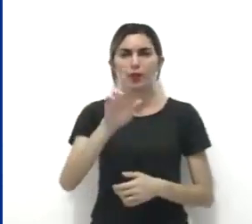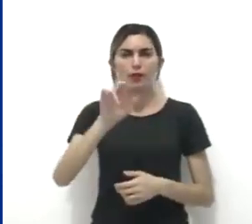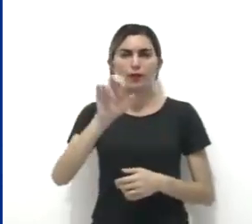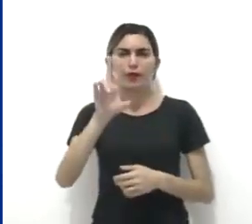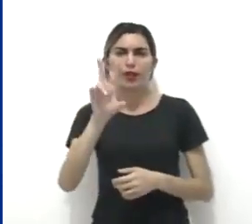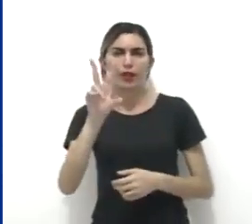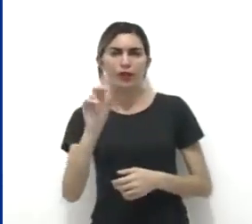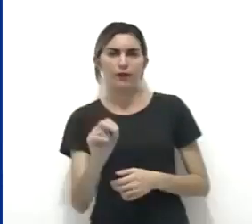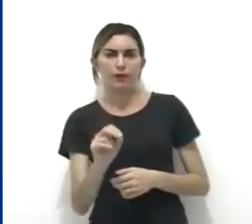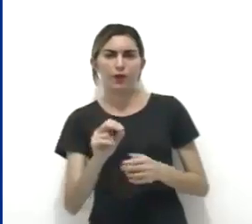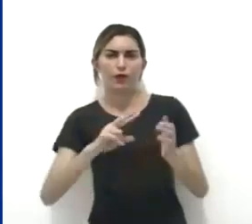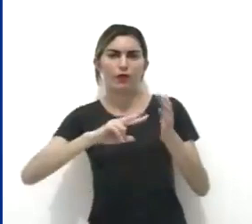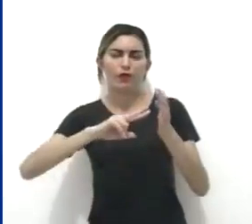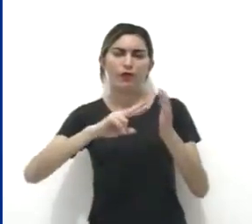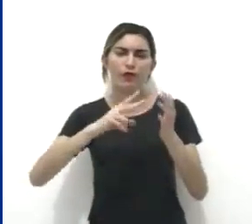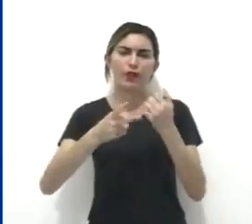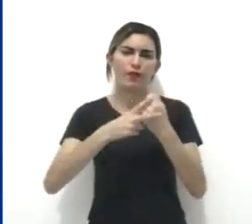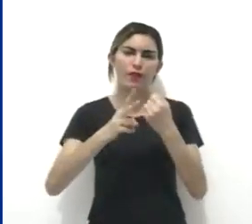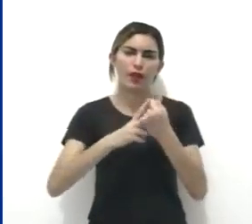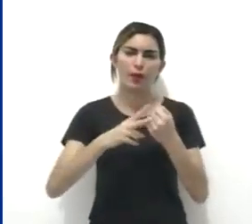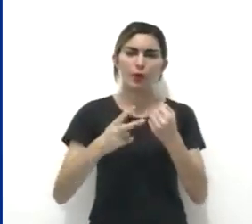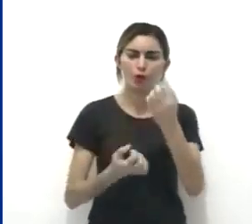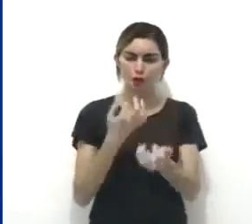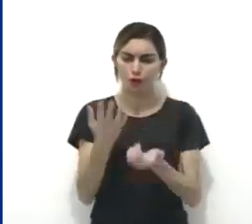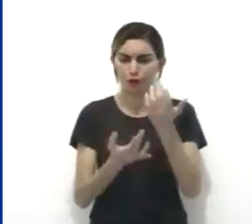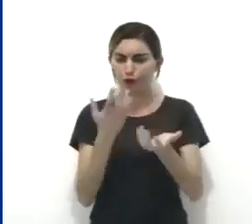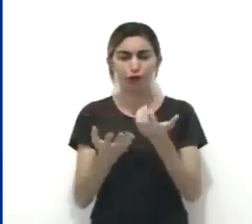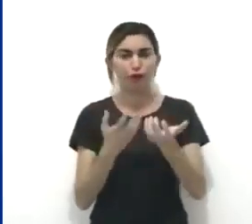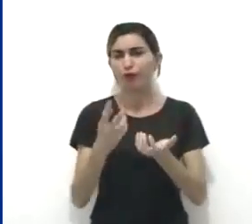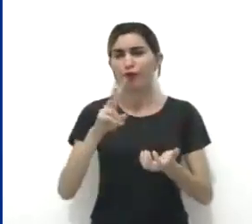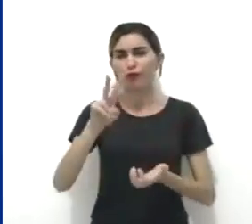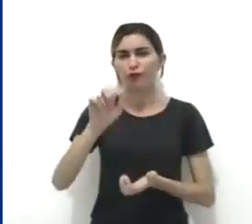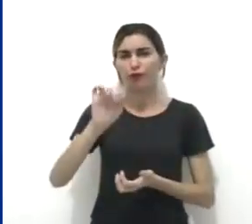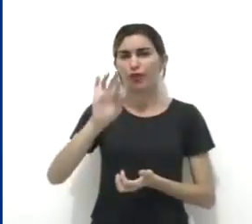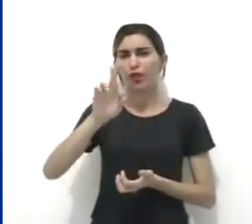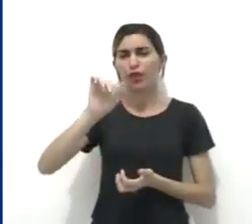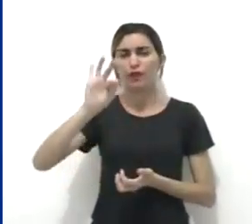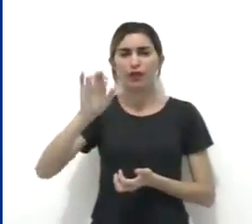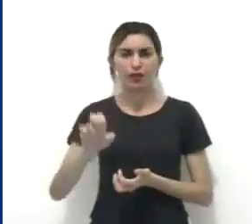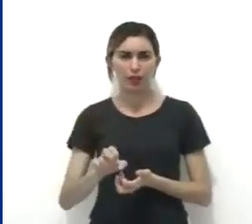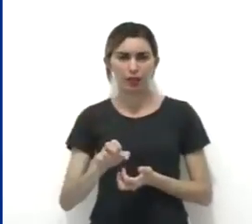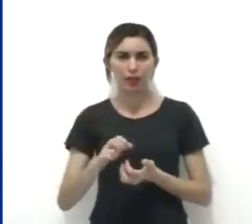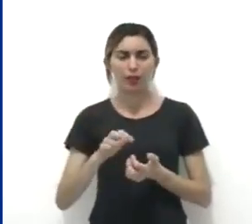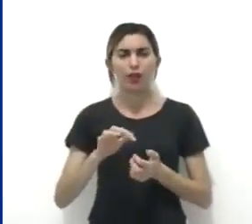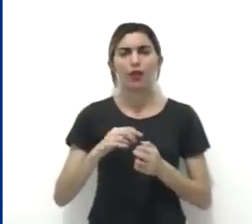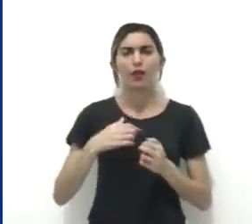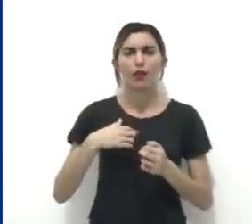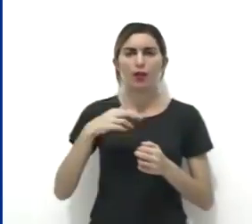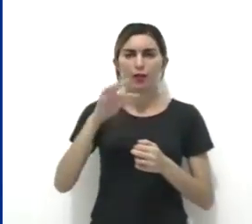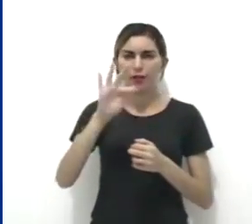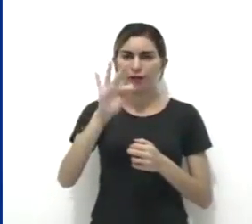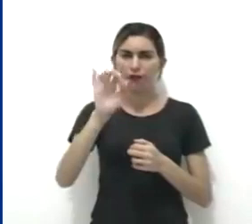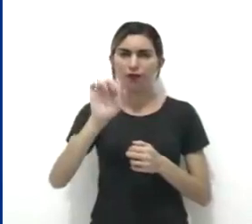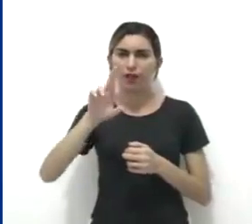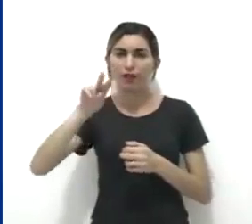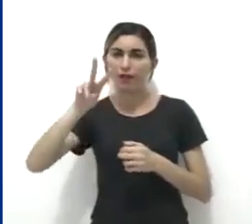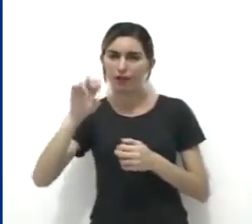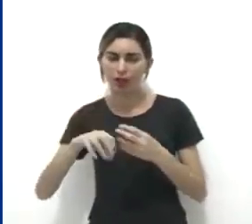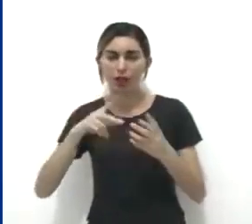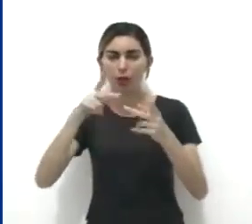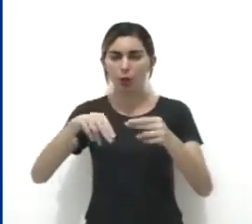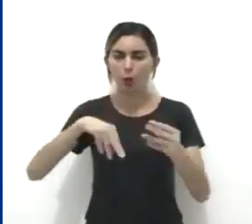palavra frevo é oriunda do verbo ferver, devido ao seu ritmo frenético e acelerado. O frevo também representa a mistura